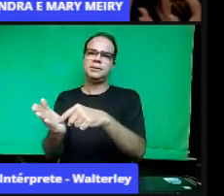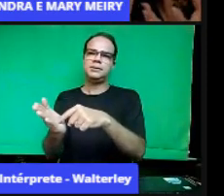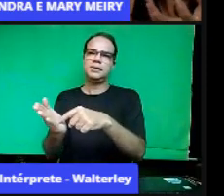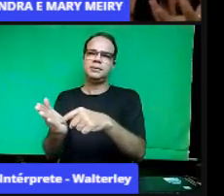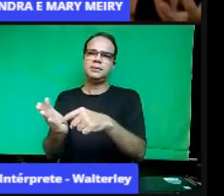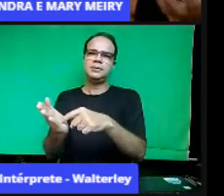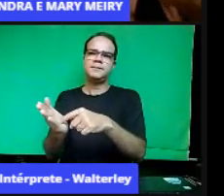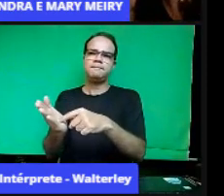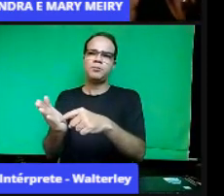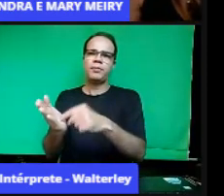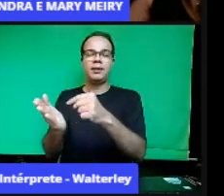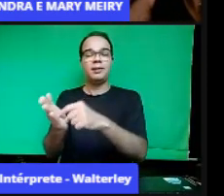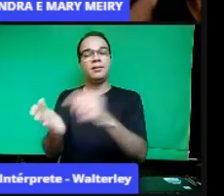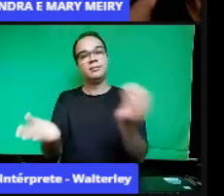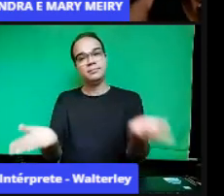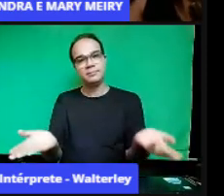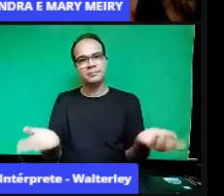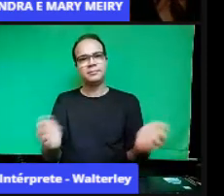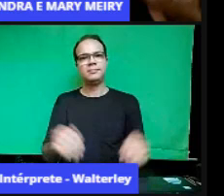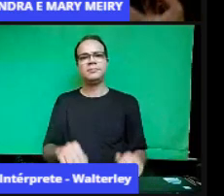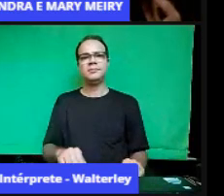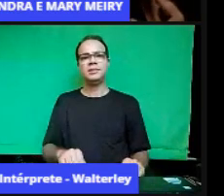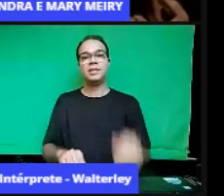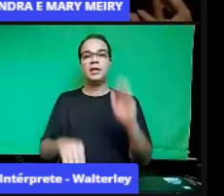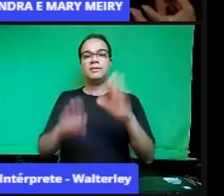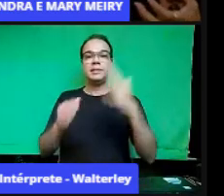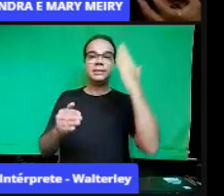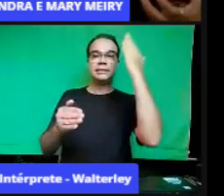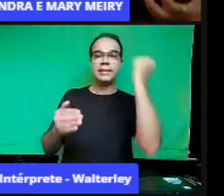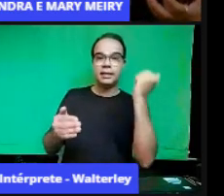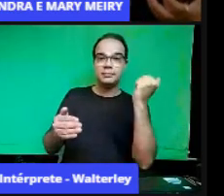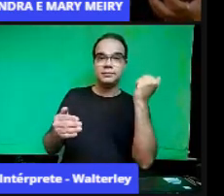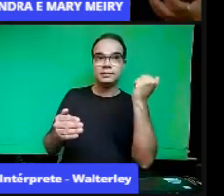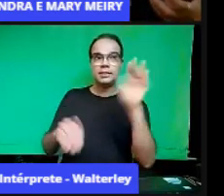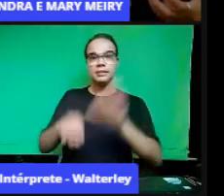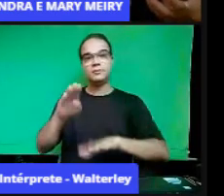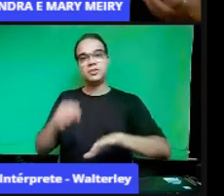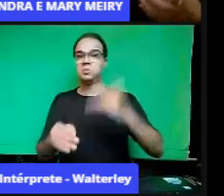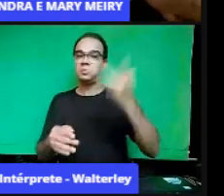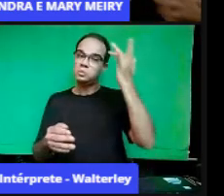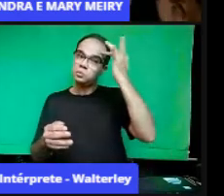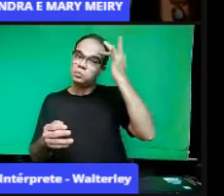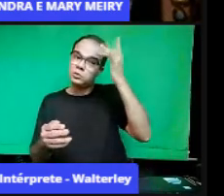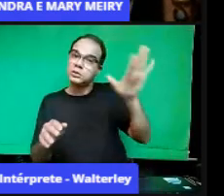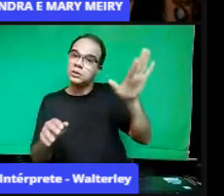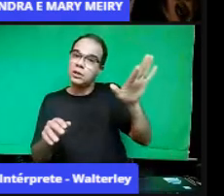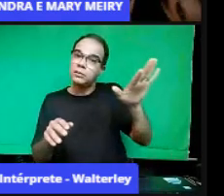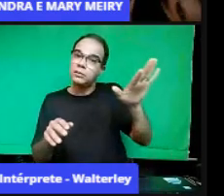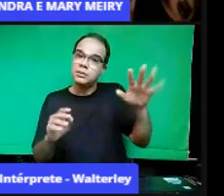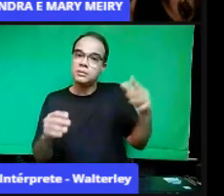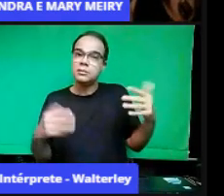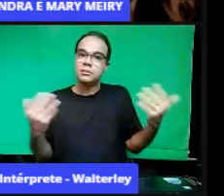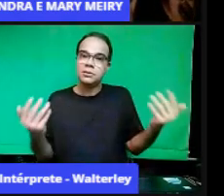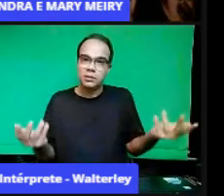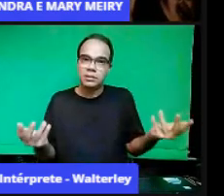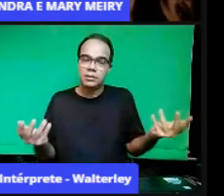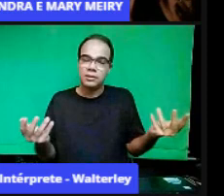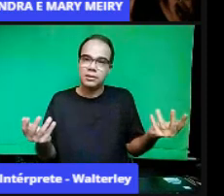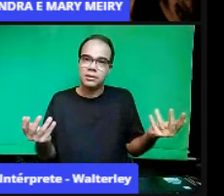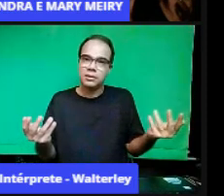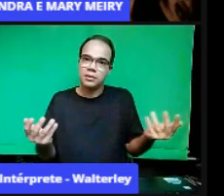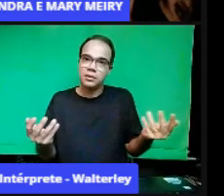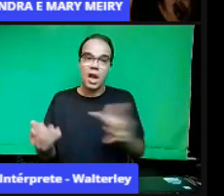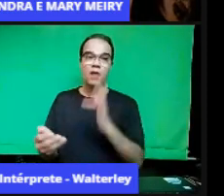não estão consolidadas, que no momento ele sabe e no momento ele não sabe, né? E funções que